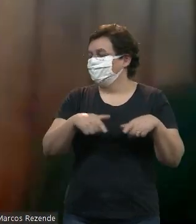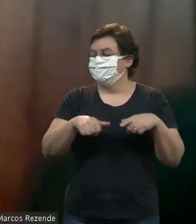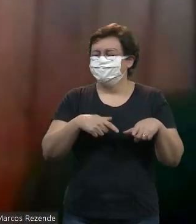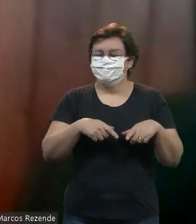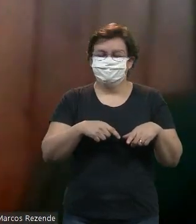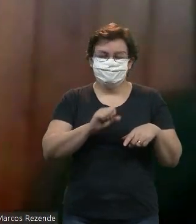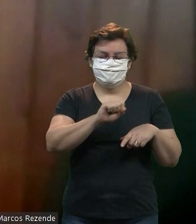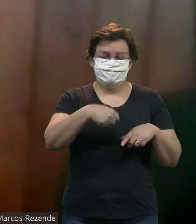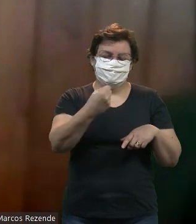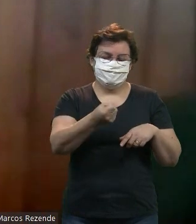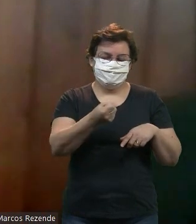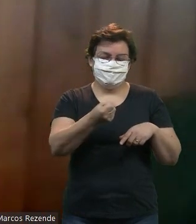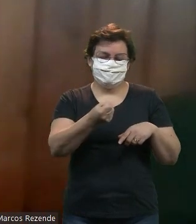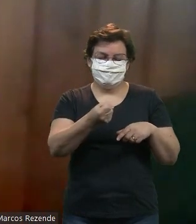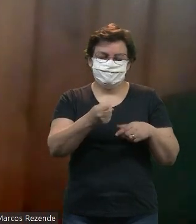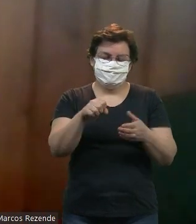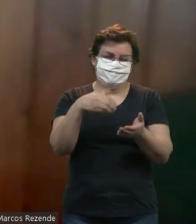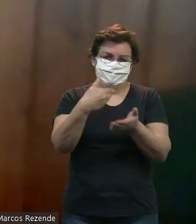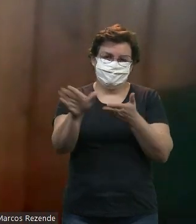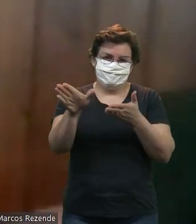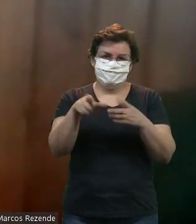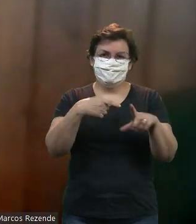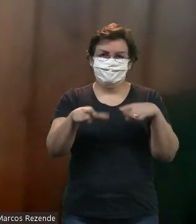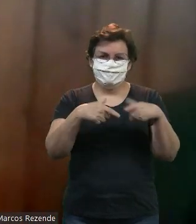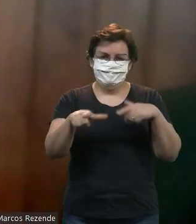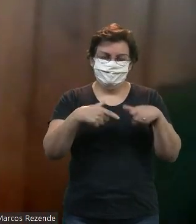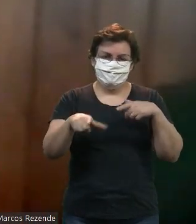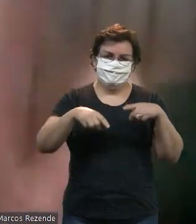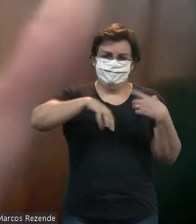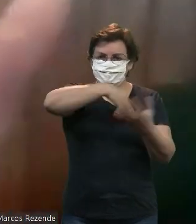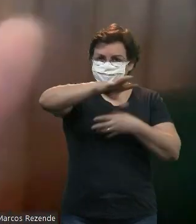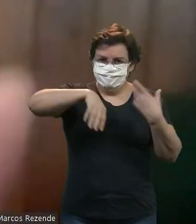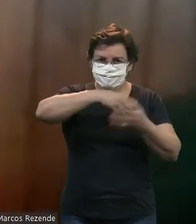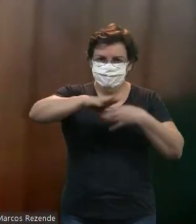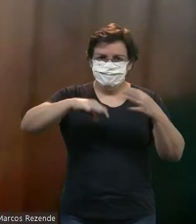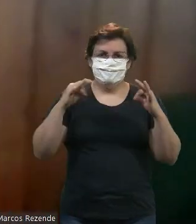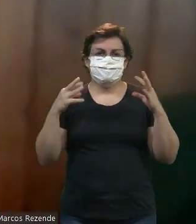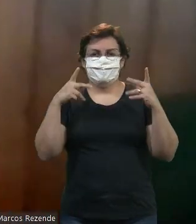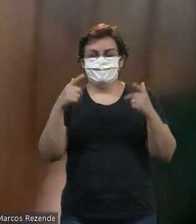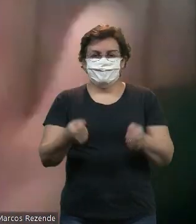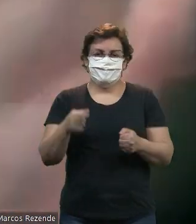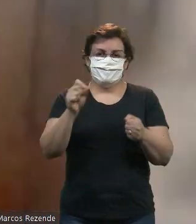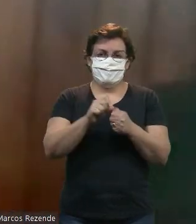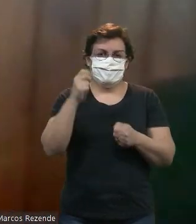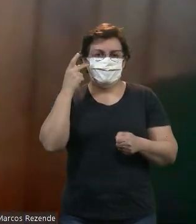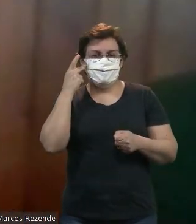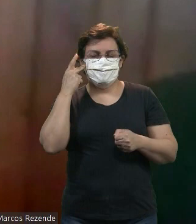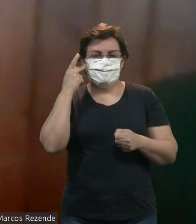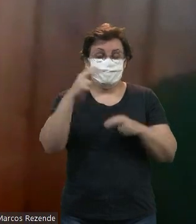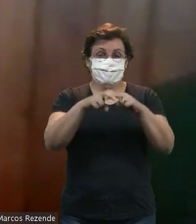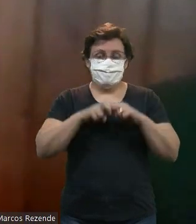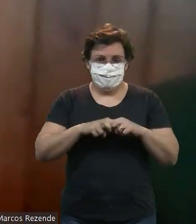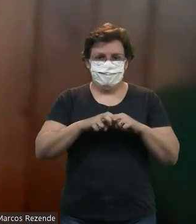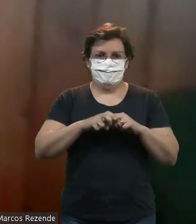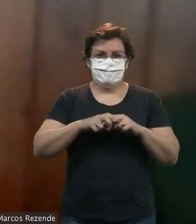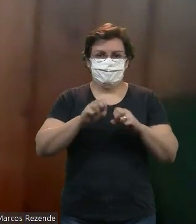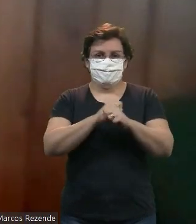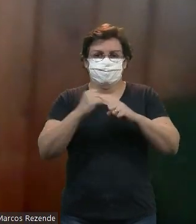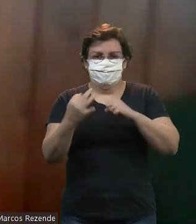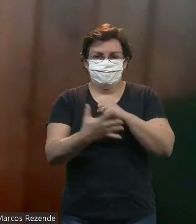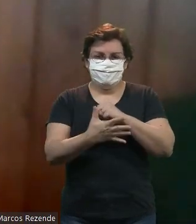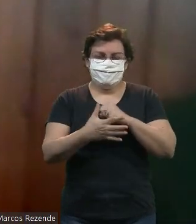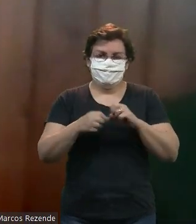vai significar esse transtorno todo que foi provocado pela pandemia. Dizer da coragem